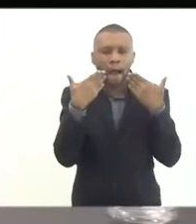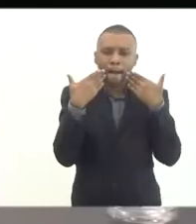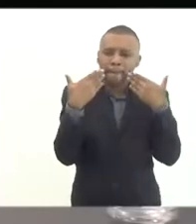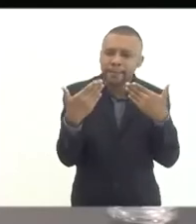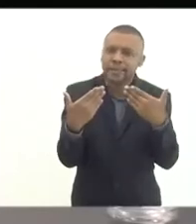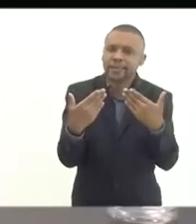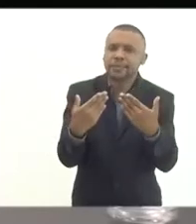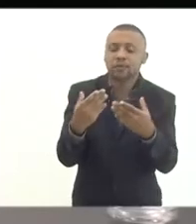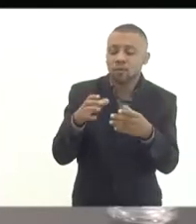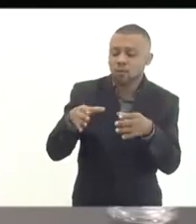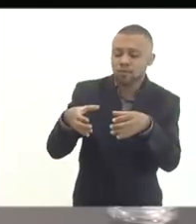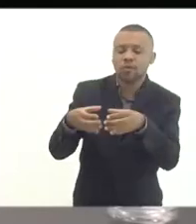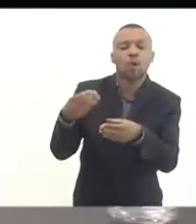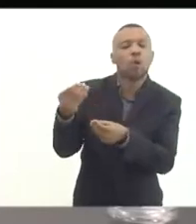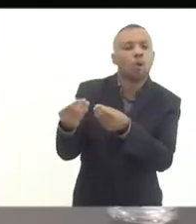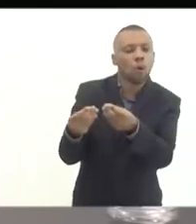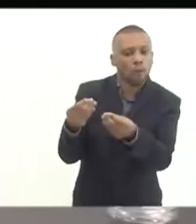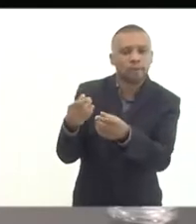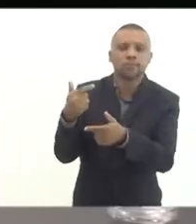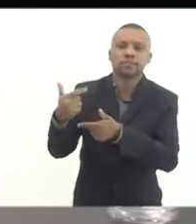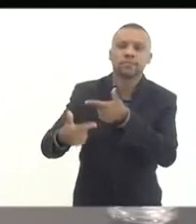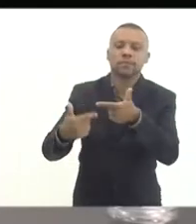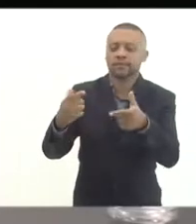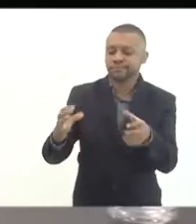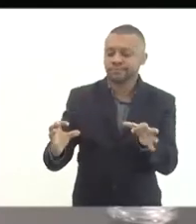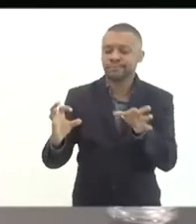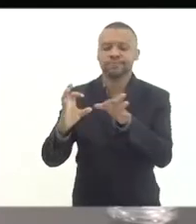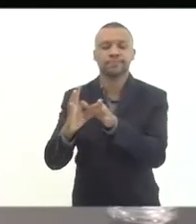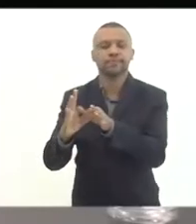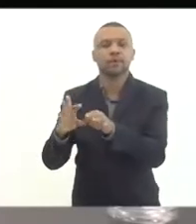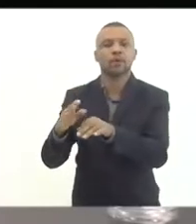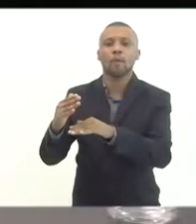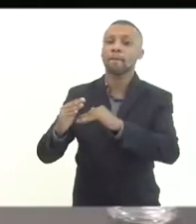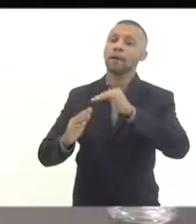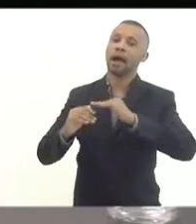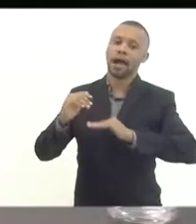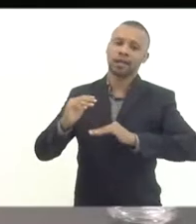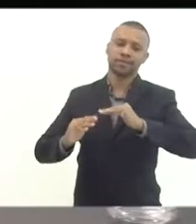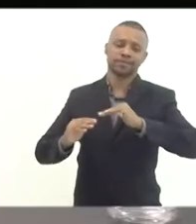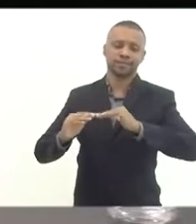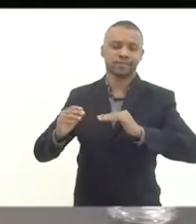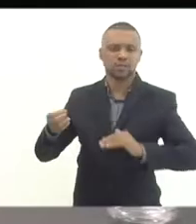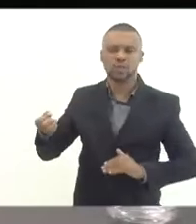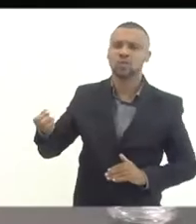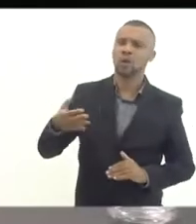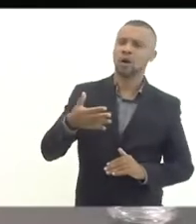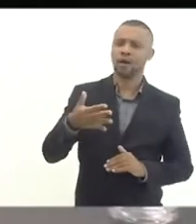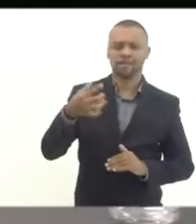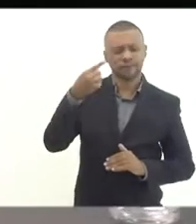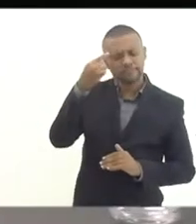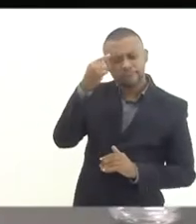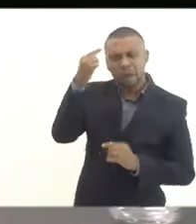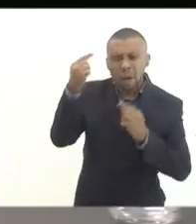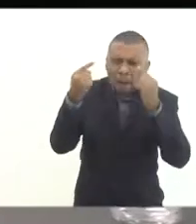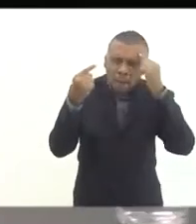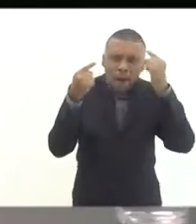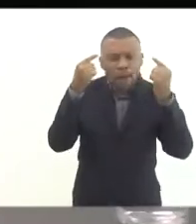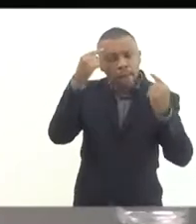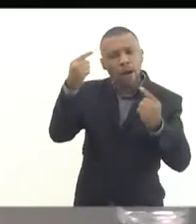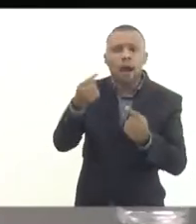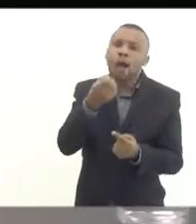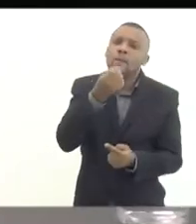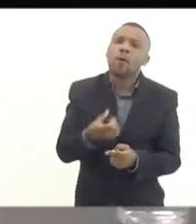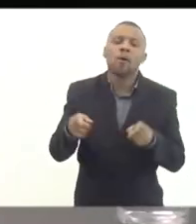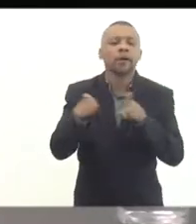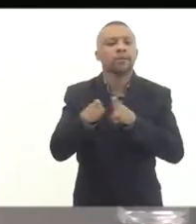como essas comunidades estão atuando com práticas inovadoras é bom